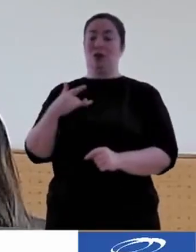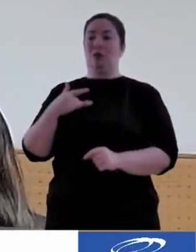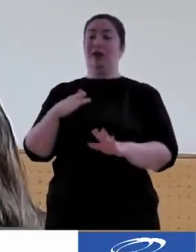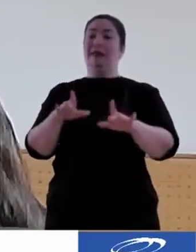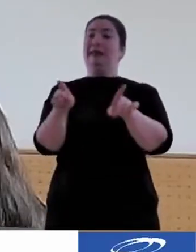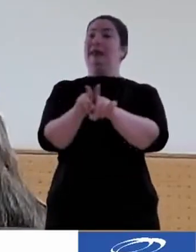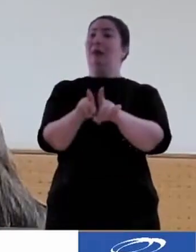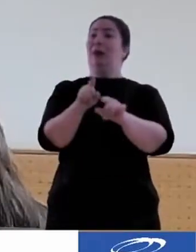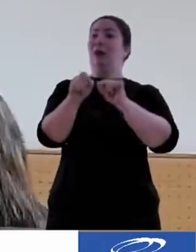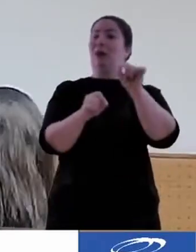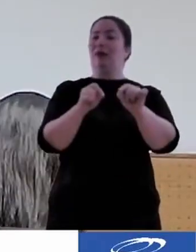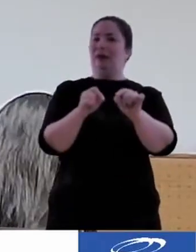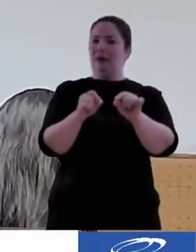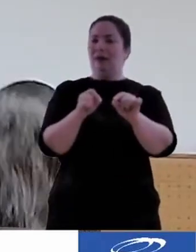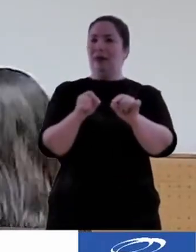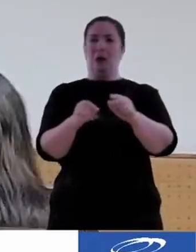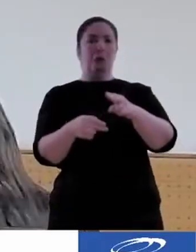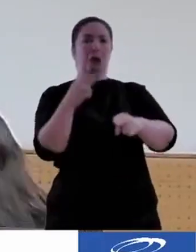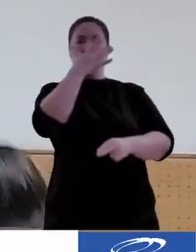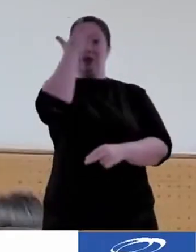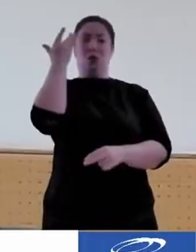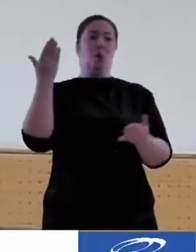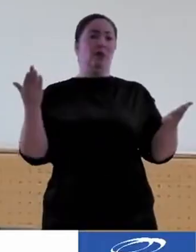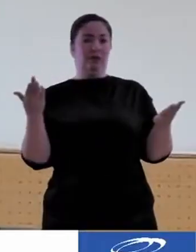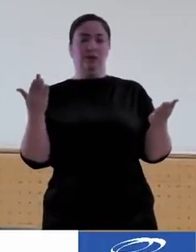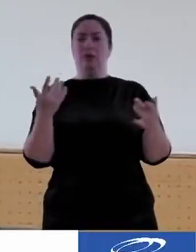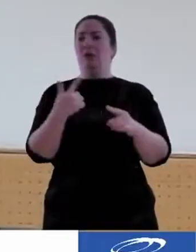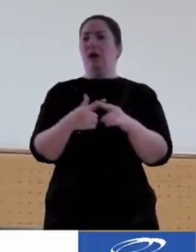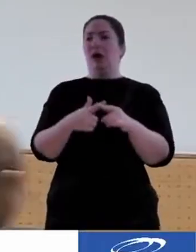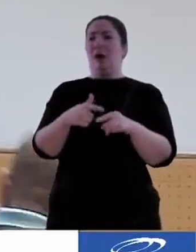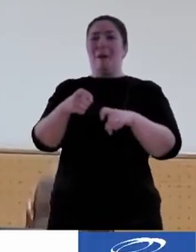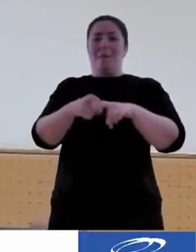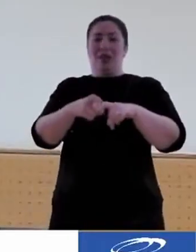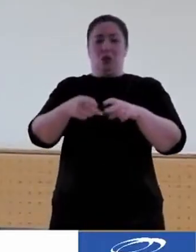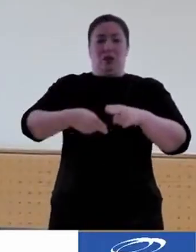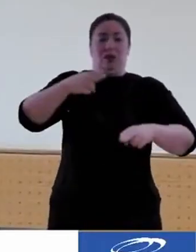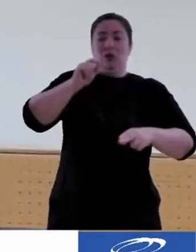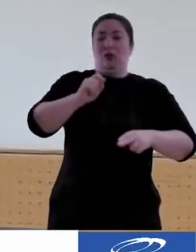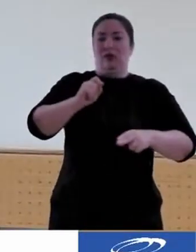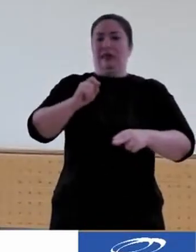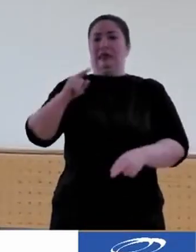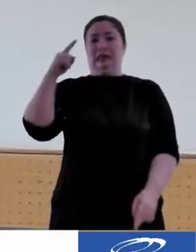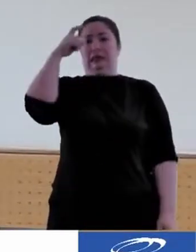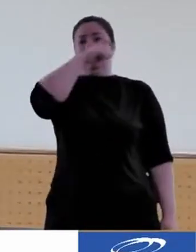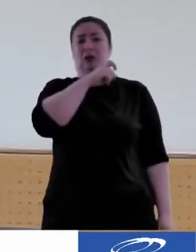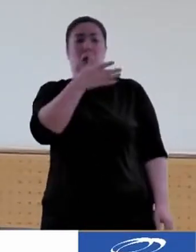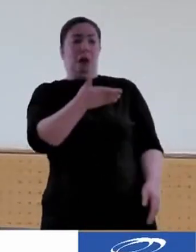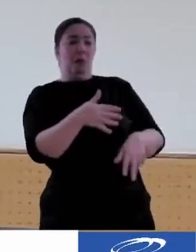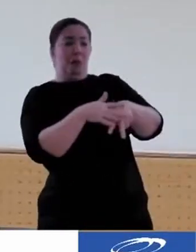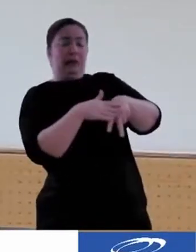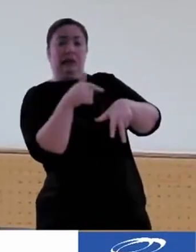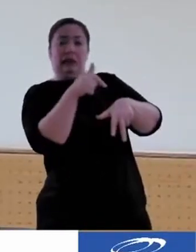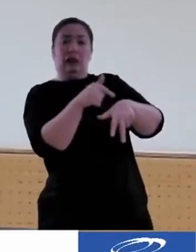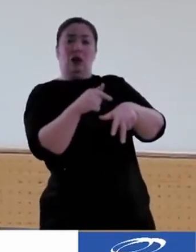para o cirurgião ortopédico ter um caso de infecção e pode ter um desfecho dramático para o paciente também. Então, essa iniciativa de vocês é uma